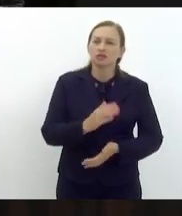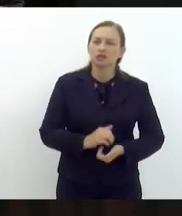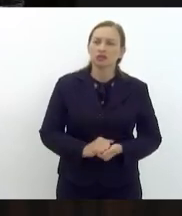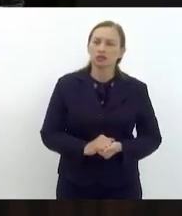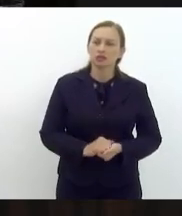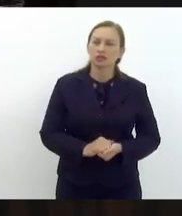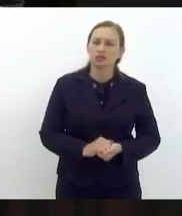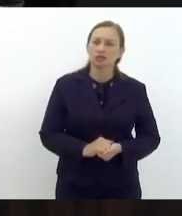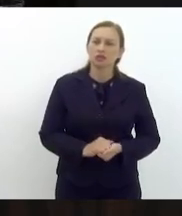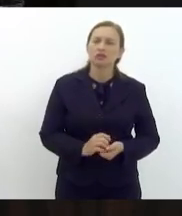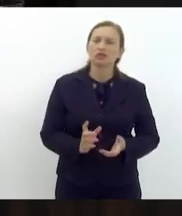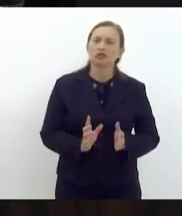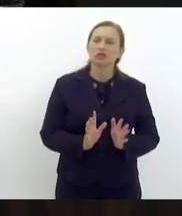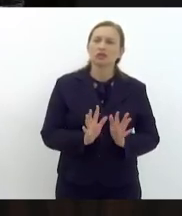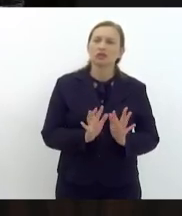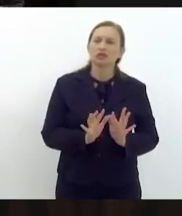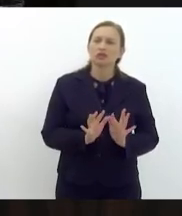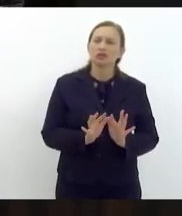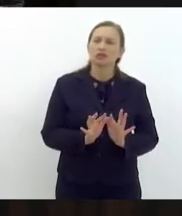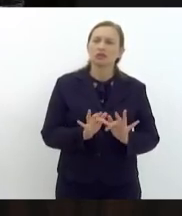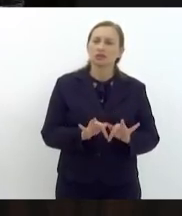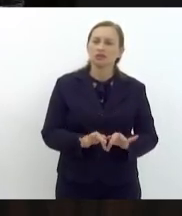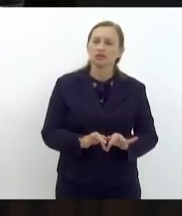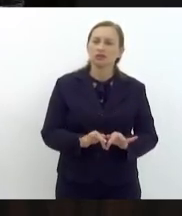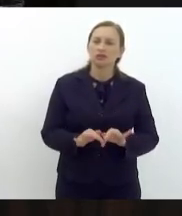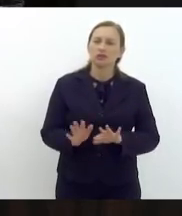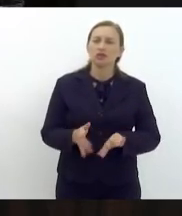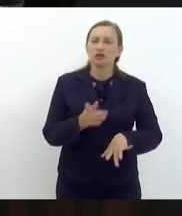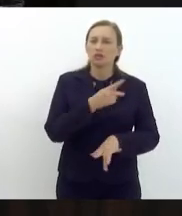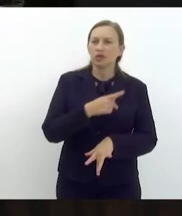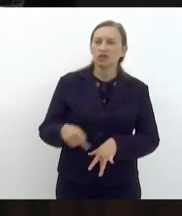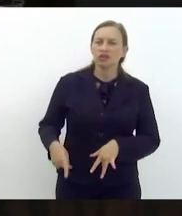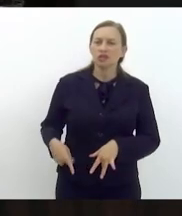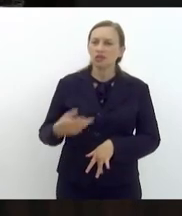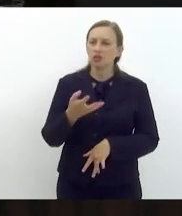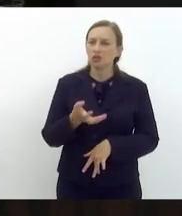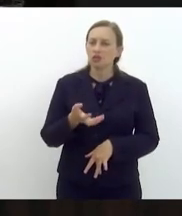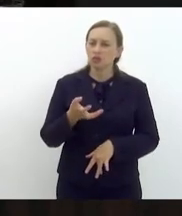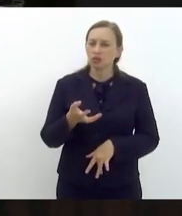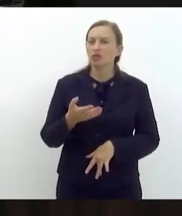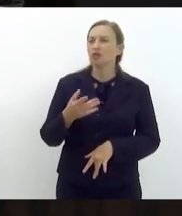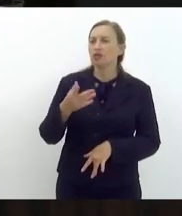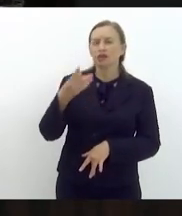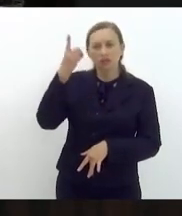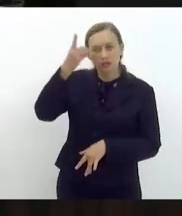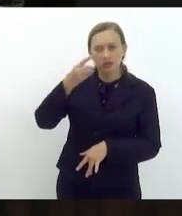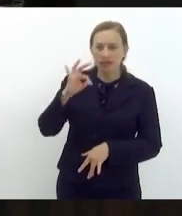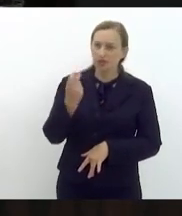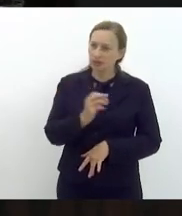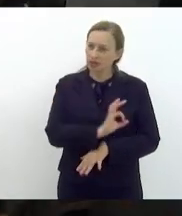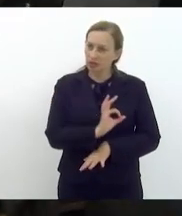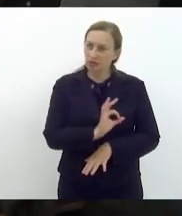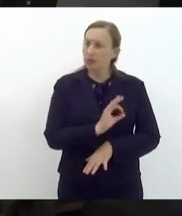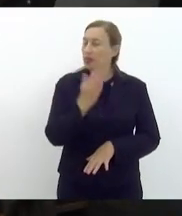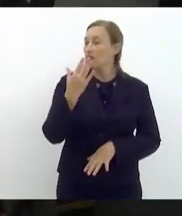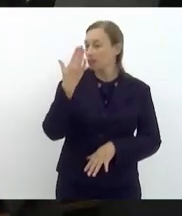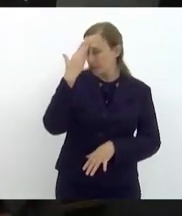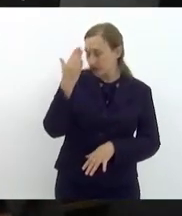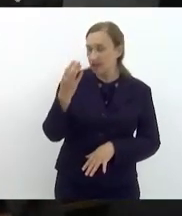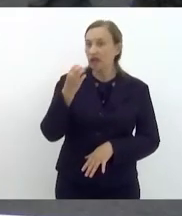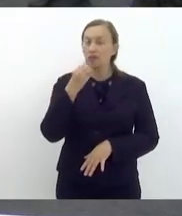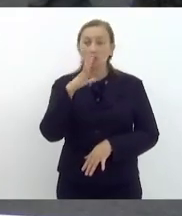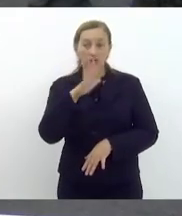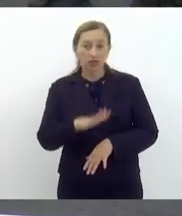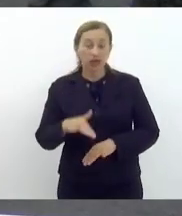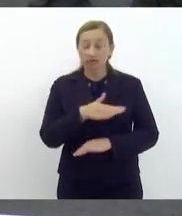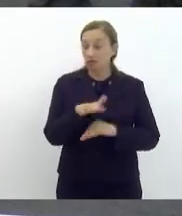Vai redação no final. Presidente, pode falar, deputada Marta Rocha. Obrigada. Boa tarde a todas e